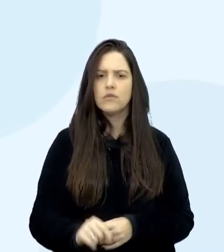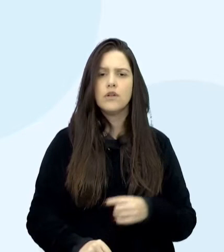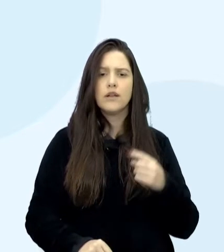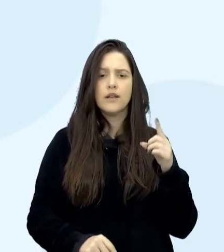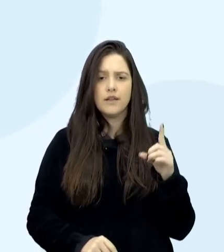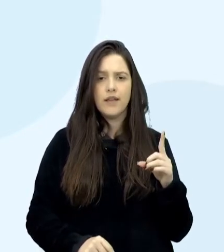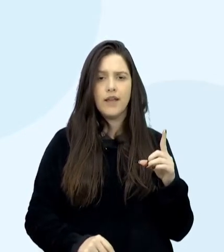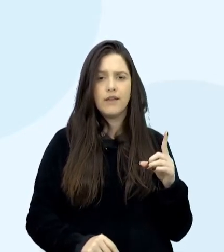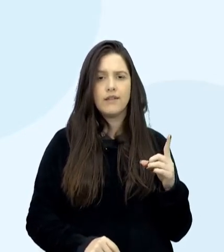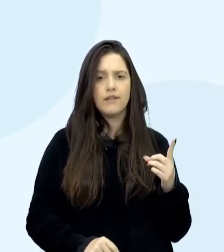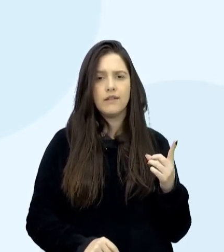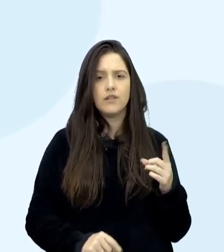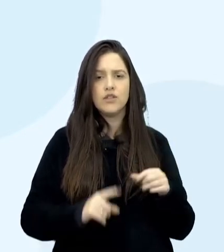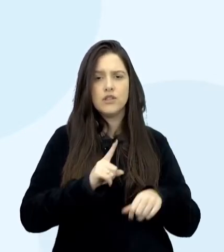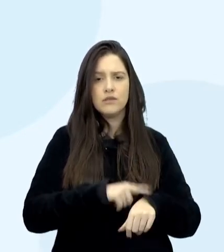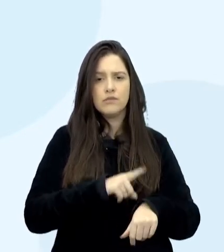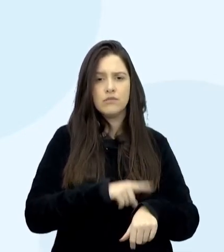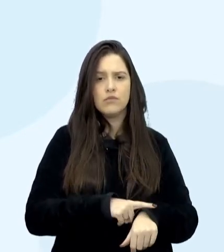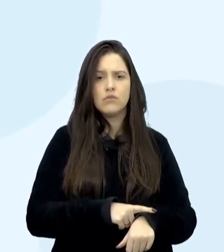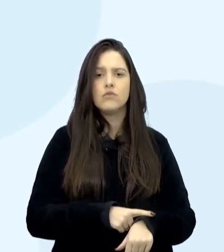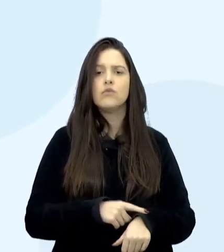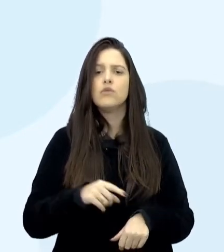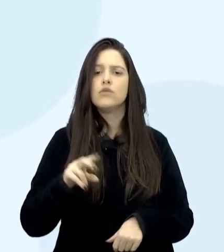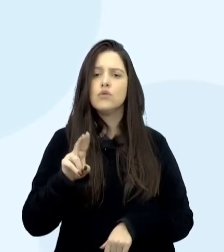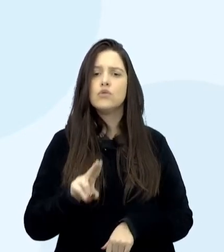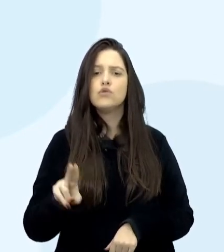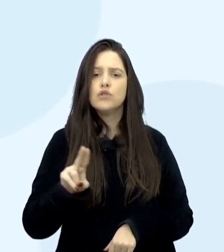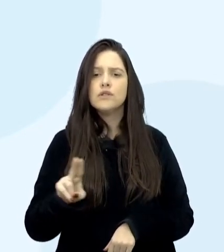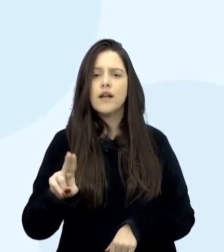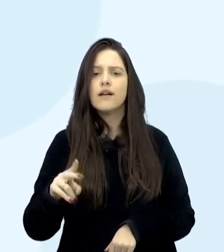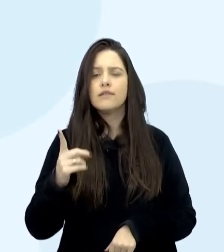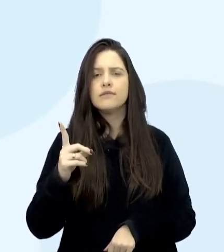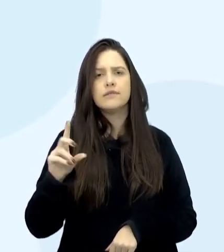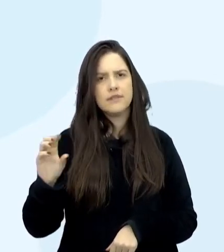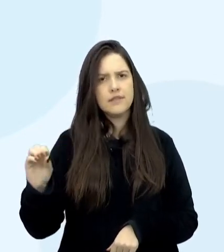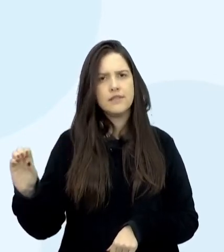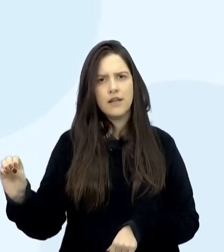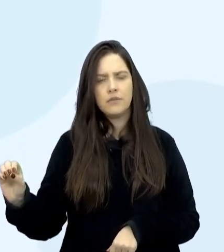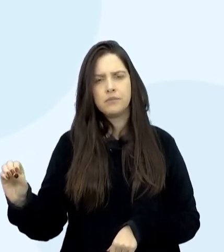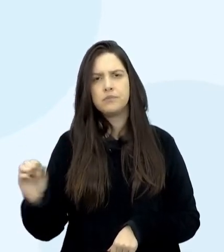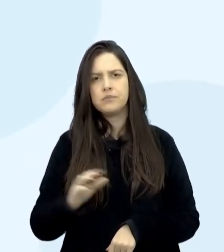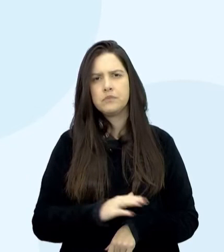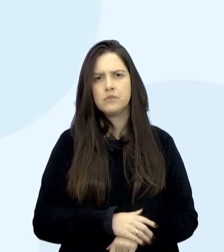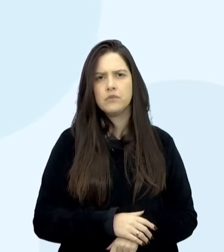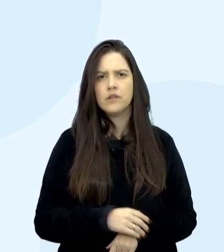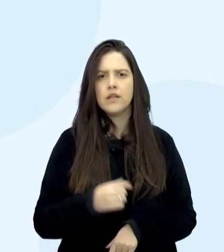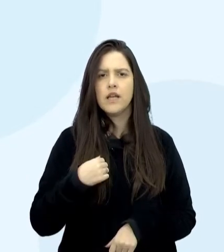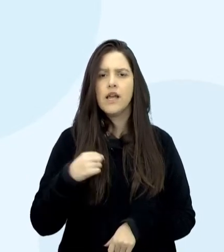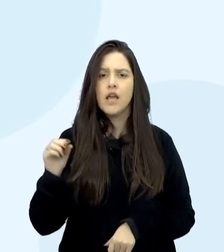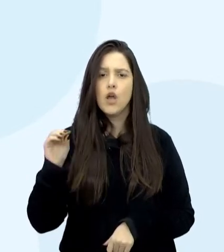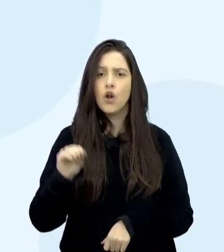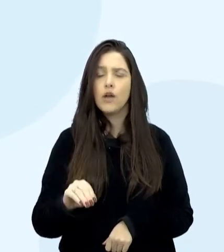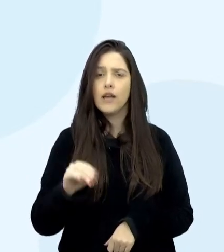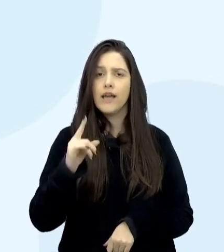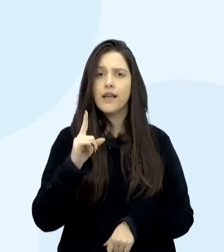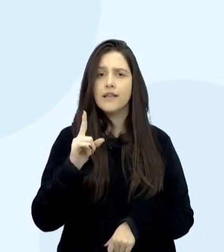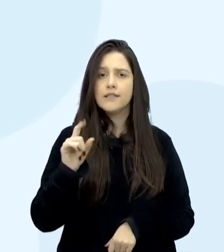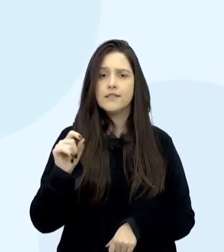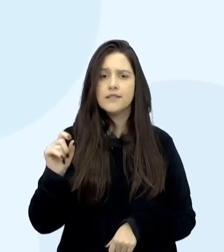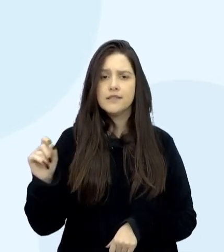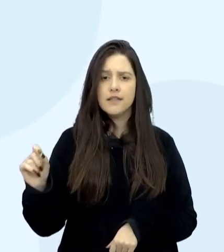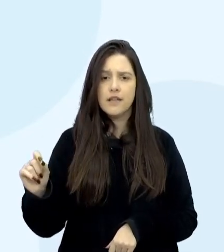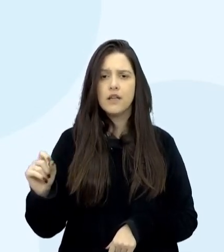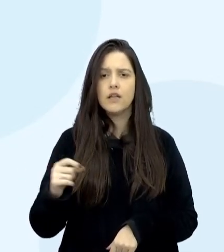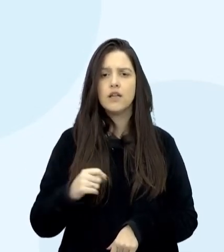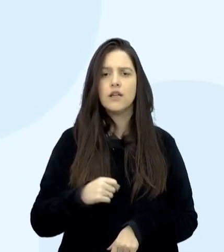no próximo tempo, eu tinha 100, e aí eu peguei esse 100 e caí pela metade, né?